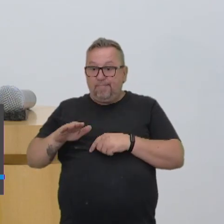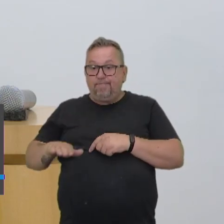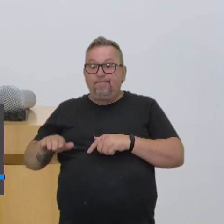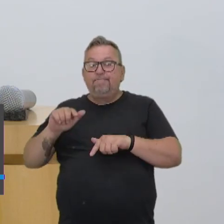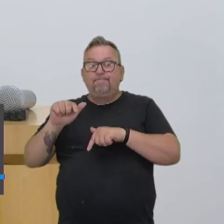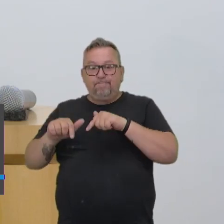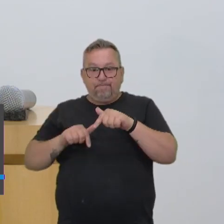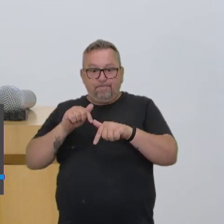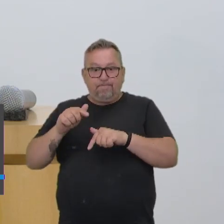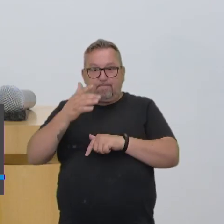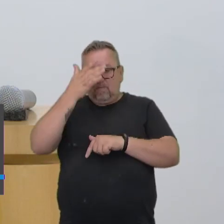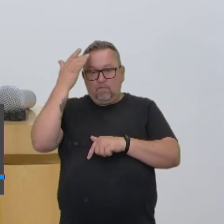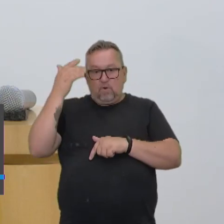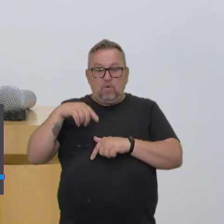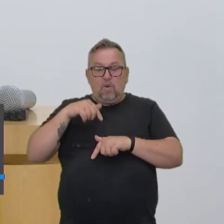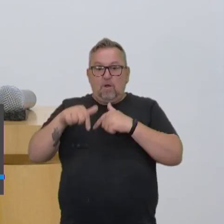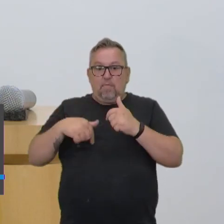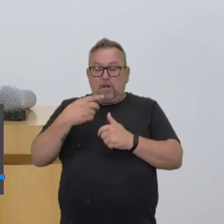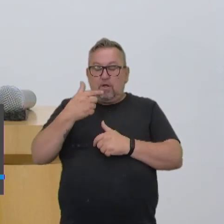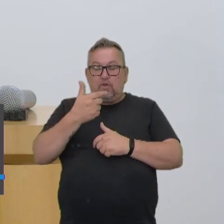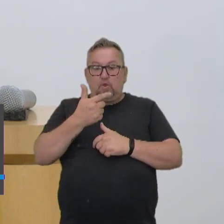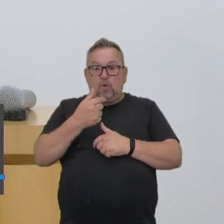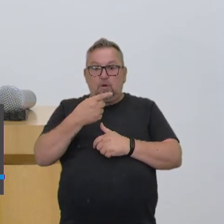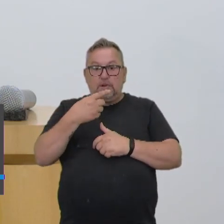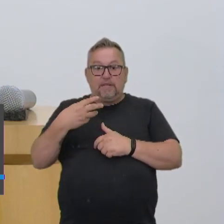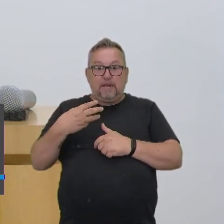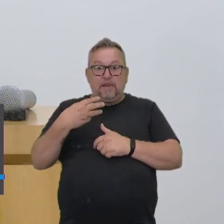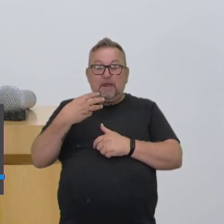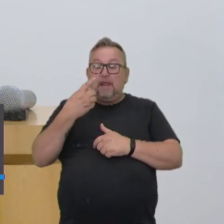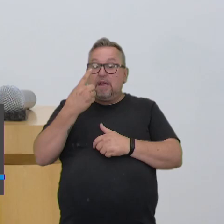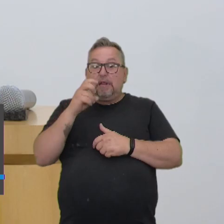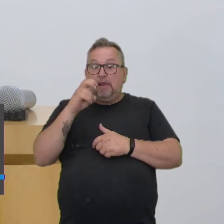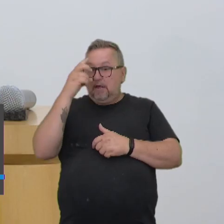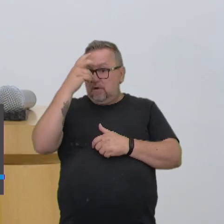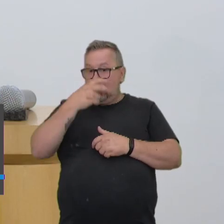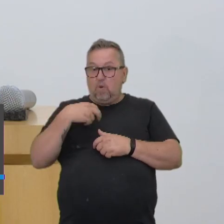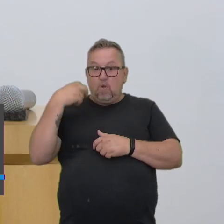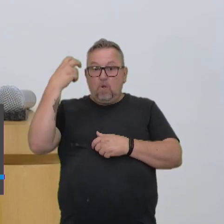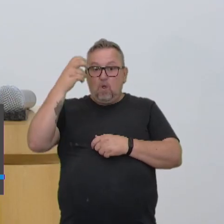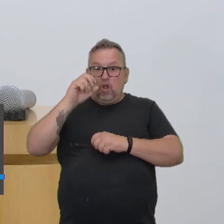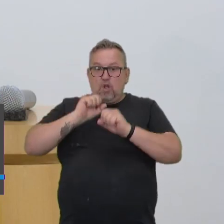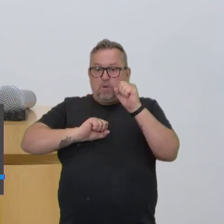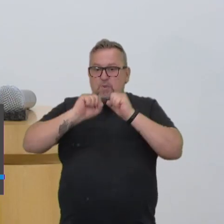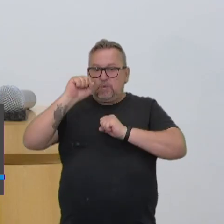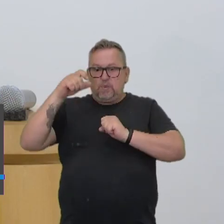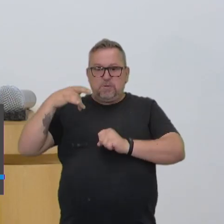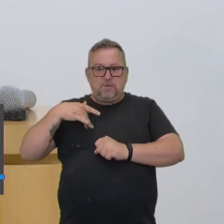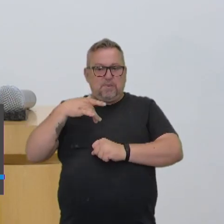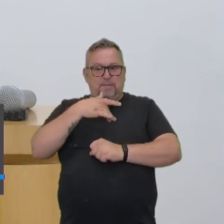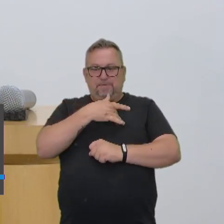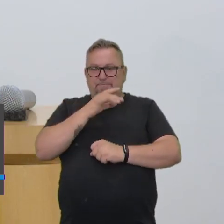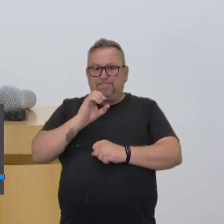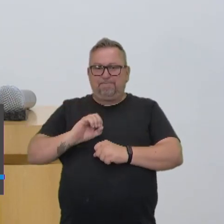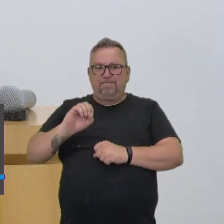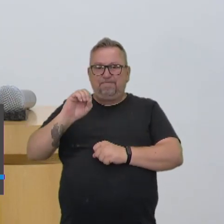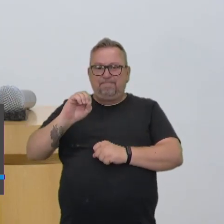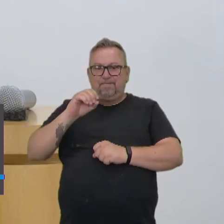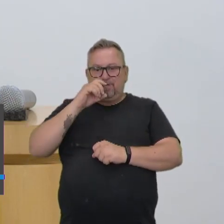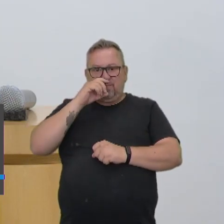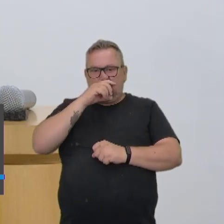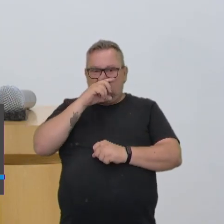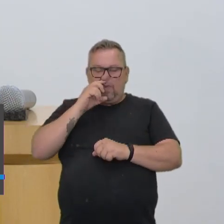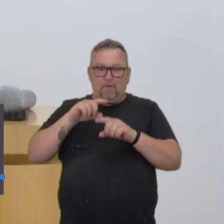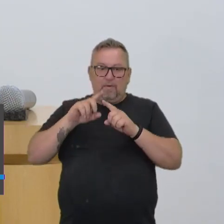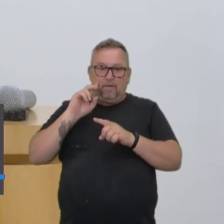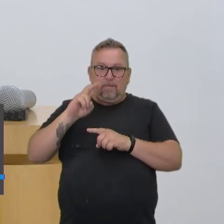trabalhando, gente trabalhando 12, 13, 15 horas numa fábrica, em condição insalubre. Cara, quando você olha tudo isso, a